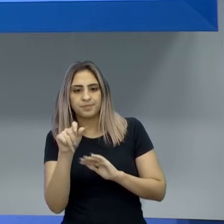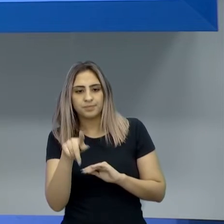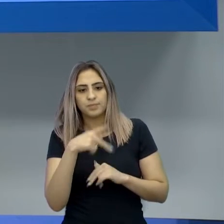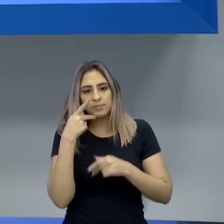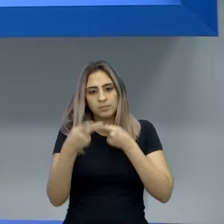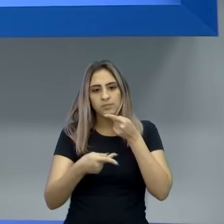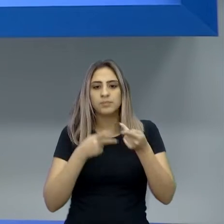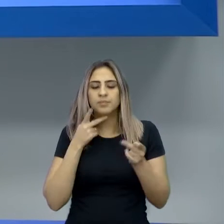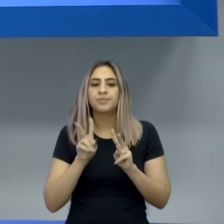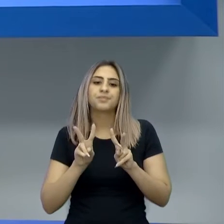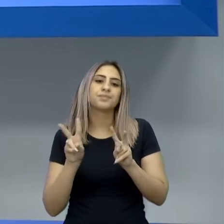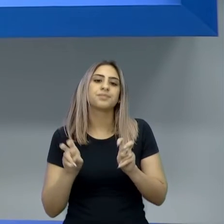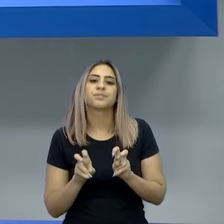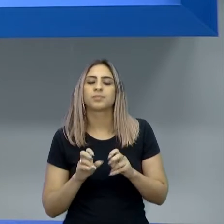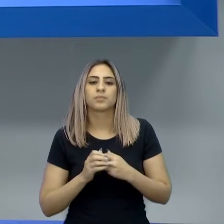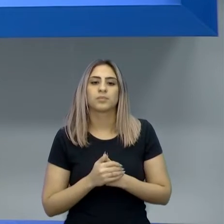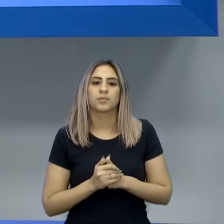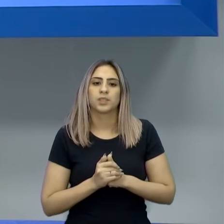falava sobre